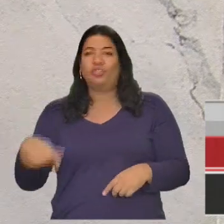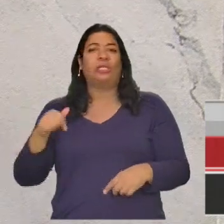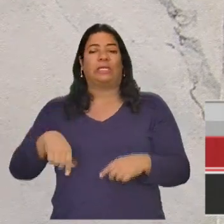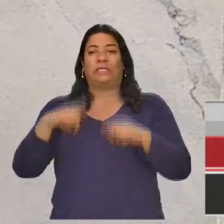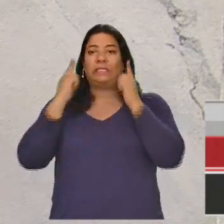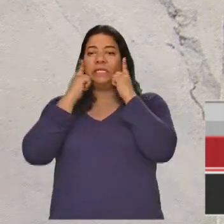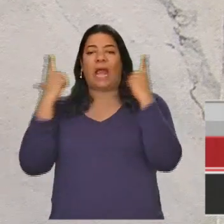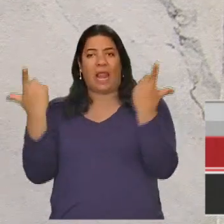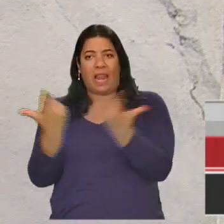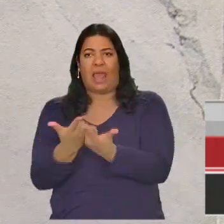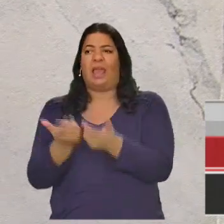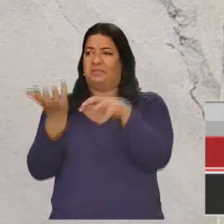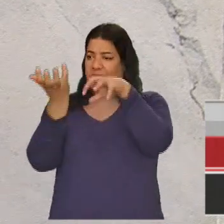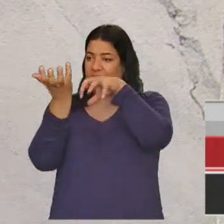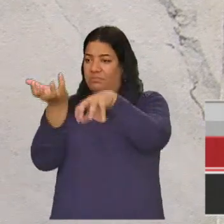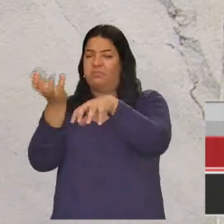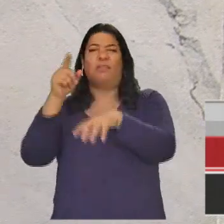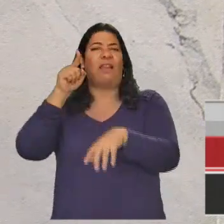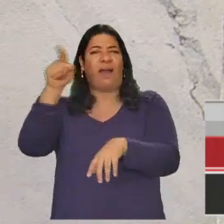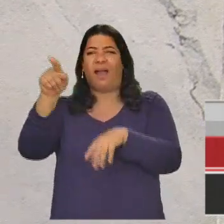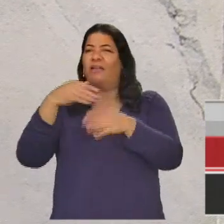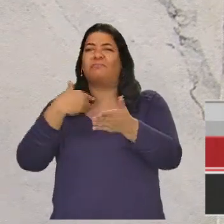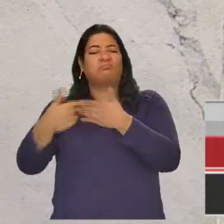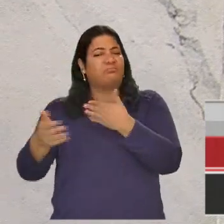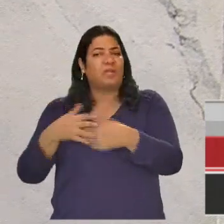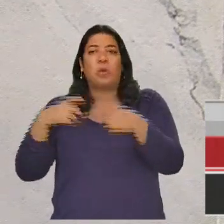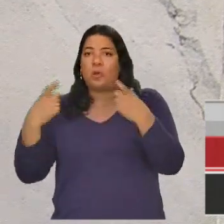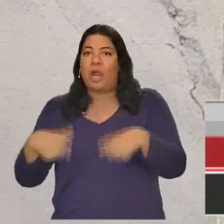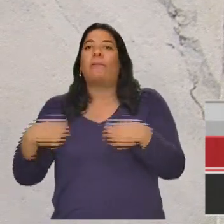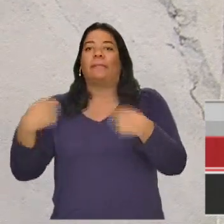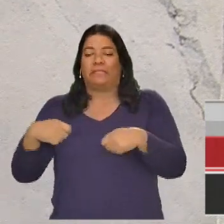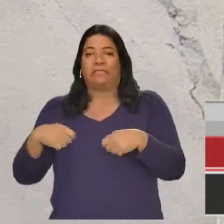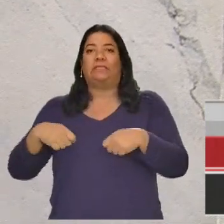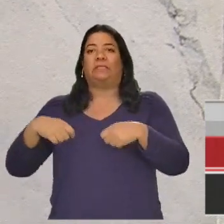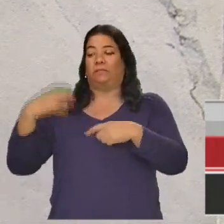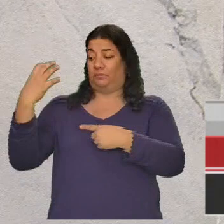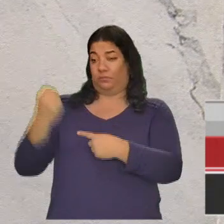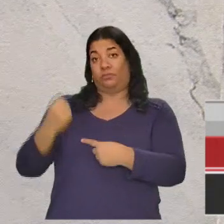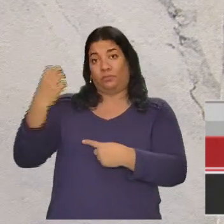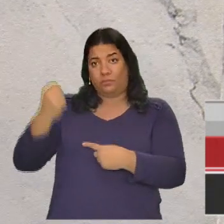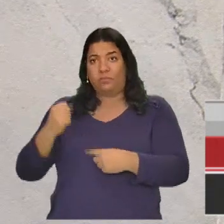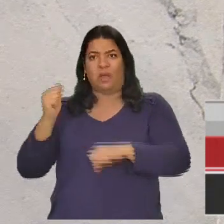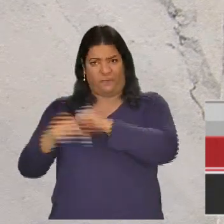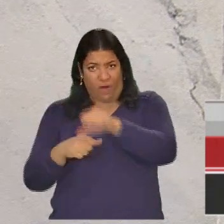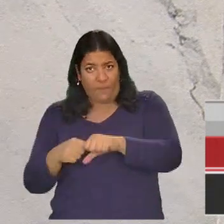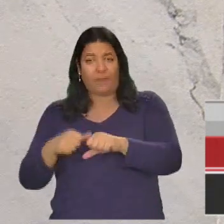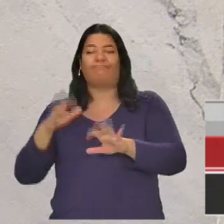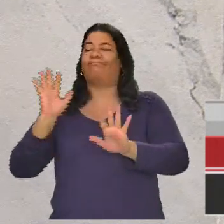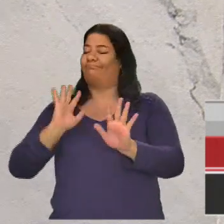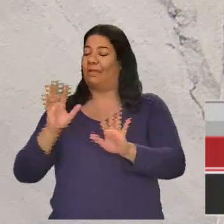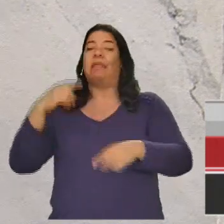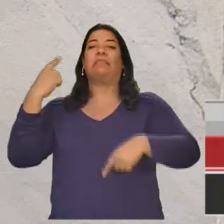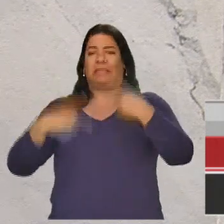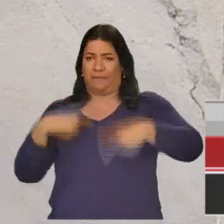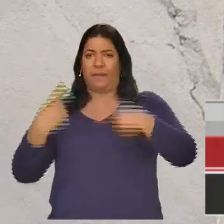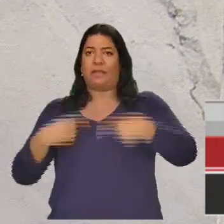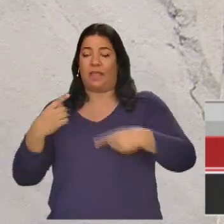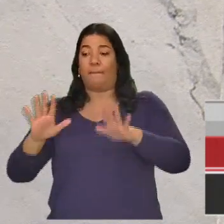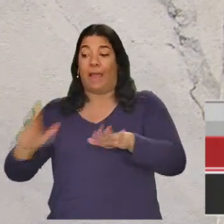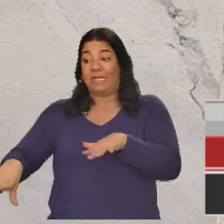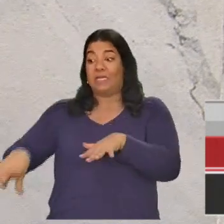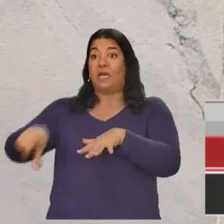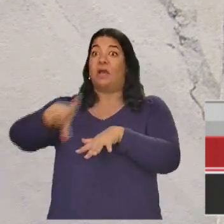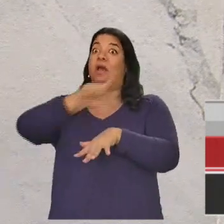legislativa do congresso nacional é da previdência nós vamos mostrar o seguinte olha antes de discutir reforma da previdência